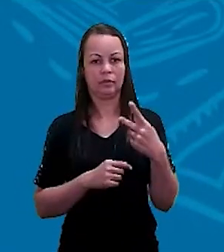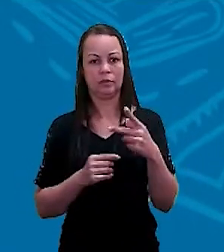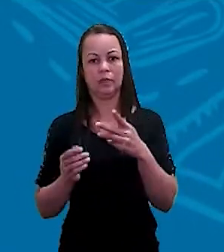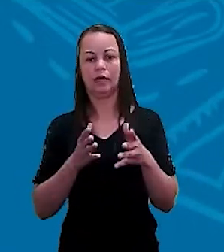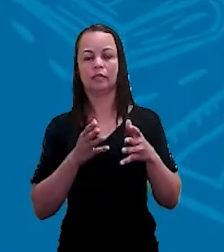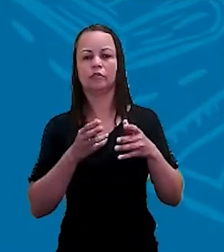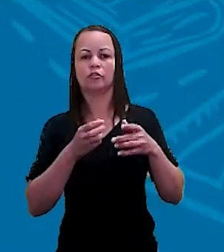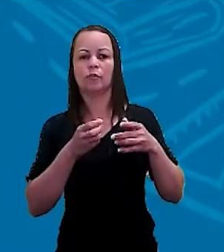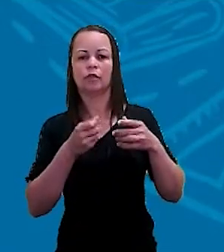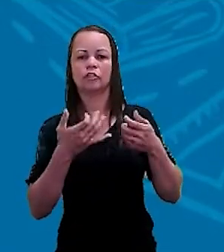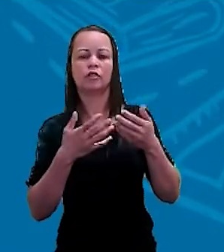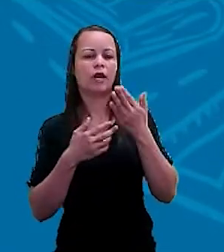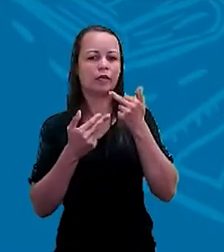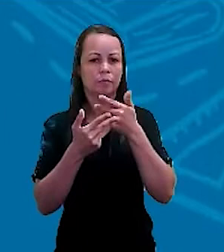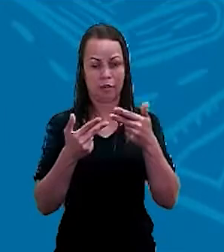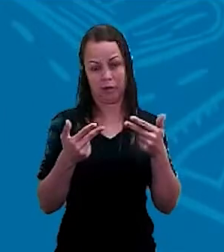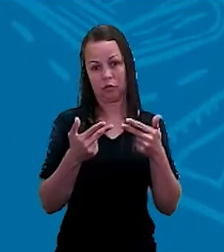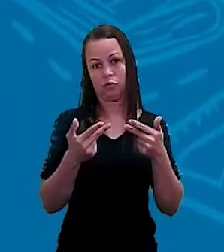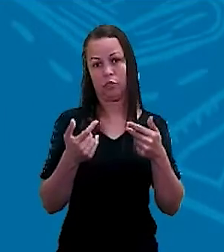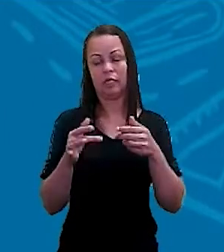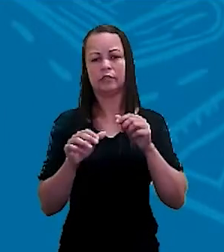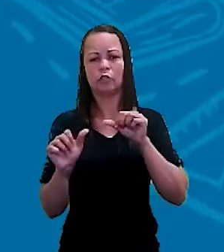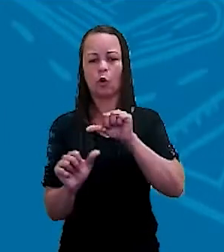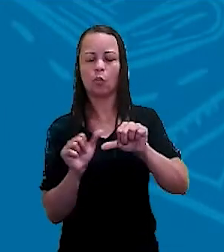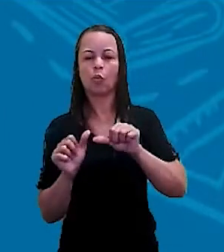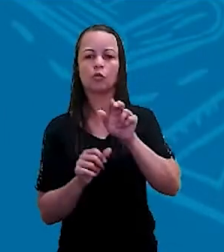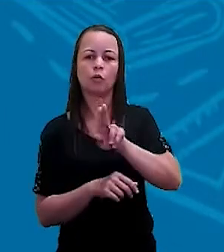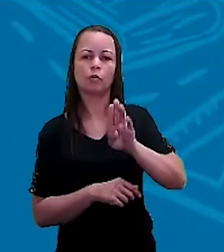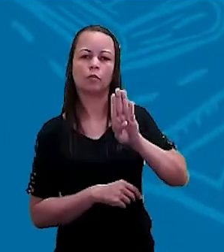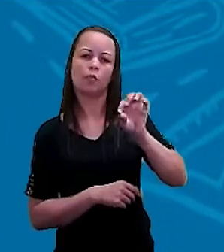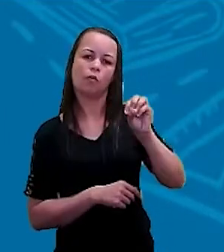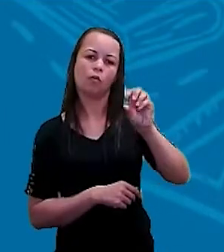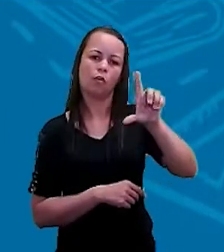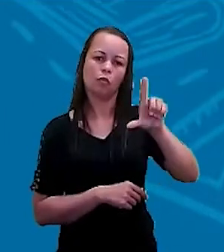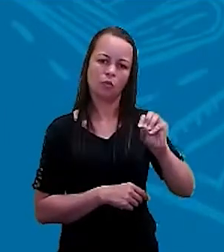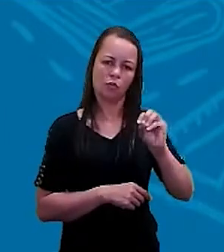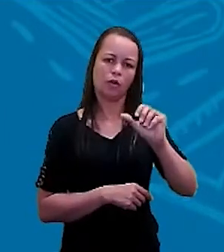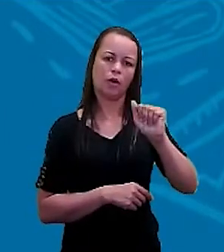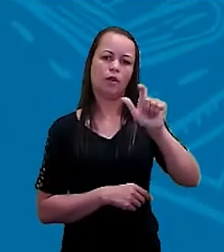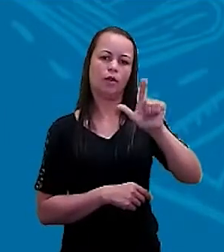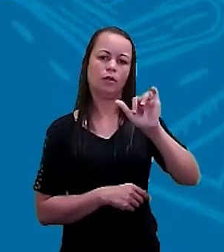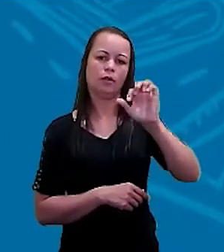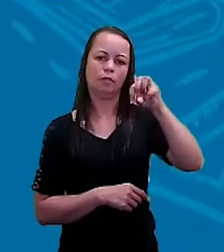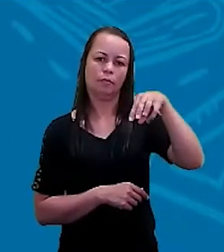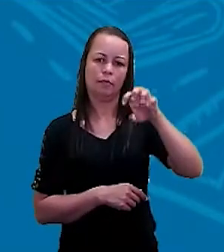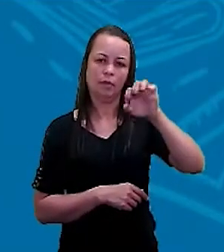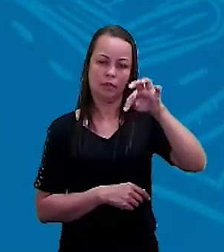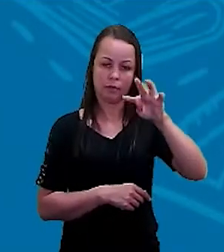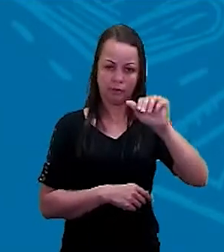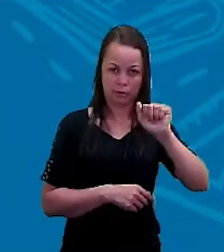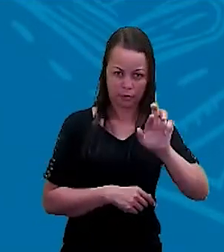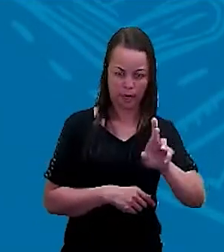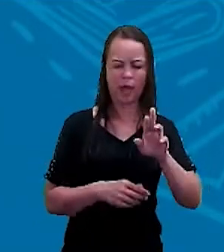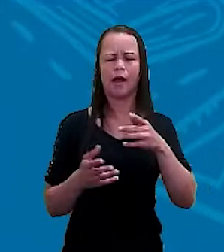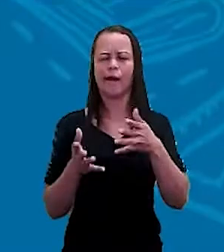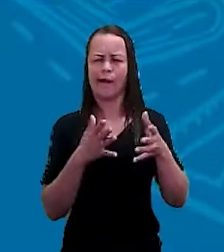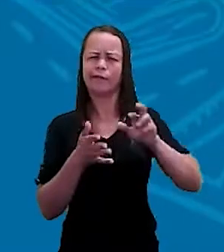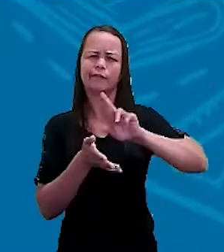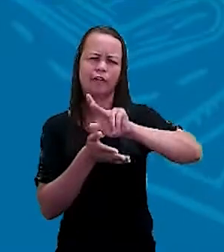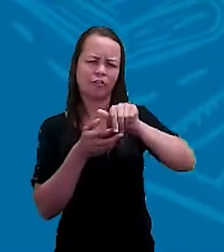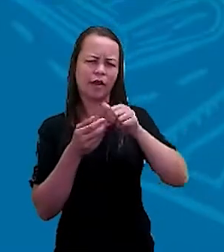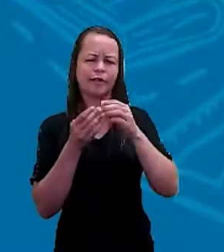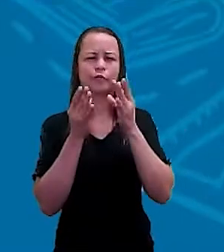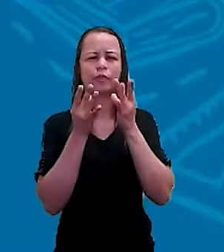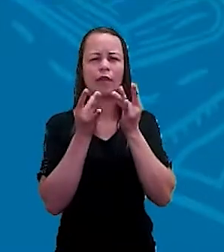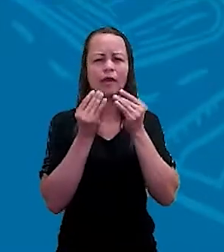de alimento, inicialmente de alimento, passou a ser chamado de bolo alimentar. Porque ali está a mistura dessas enzimas, né? Principalmente a amilase salivar, que está